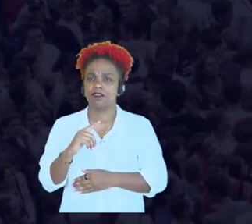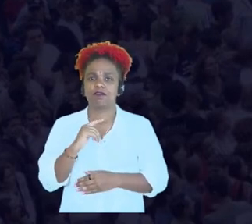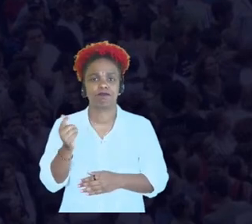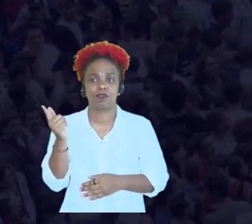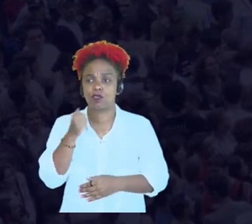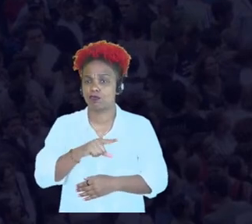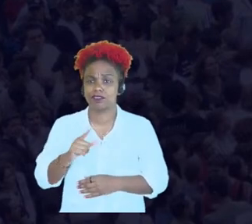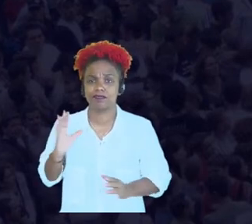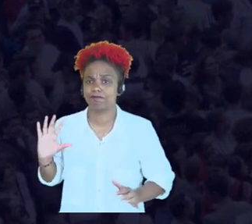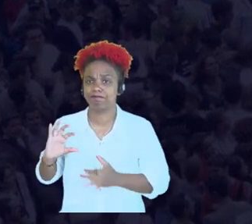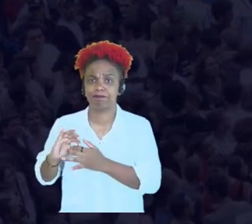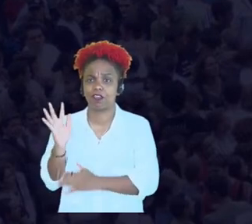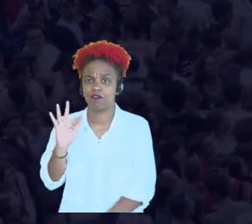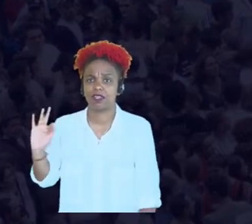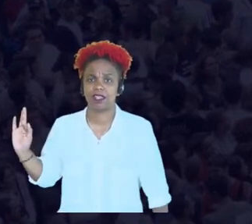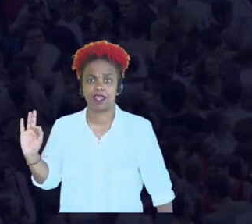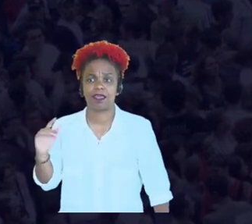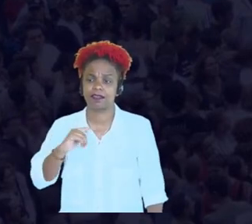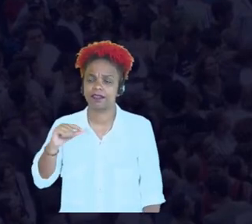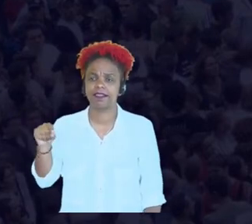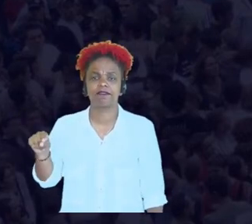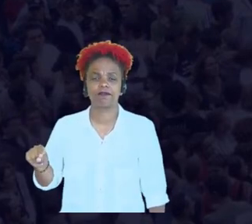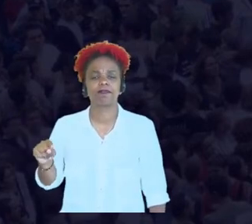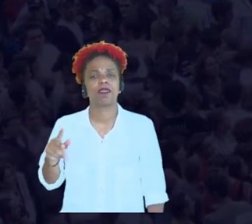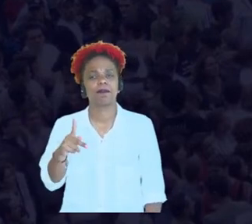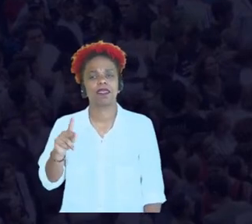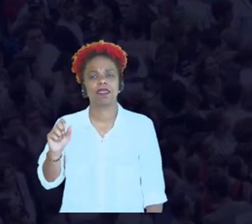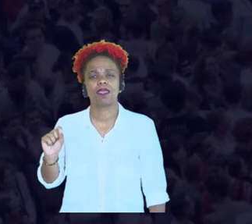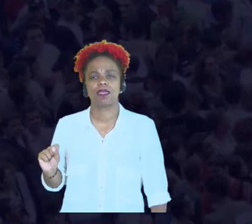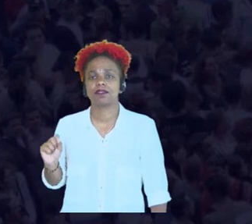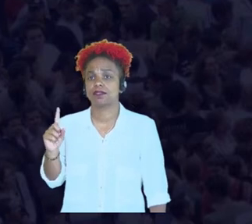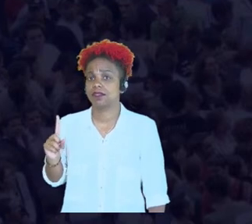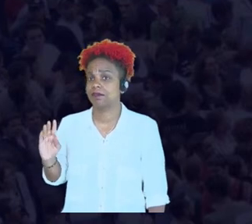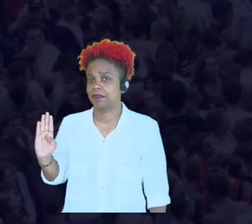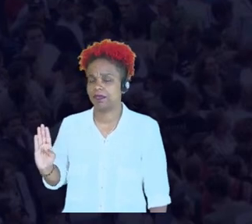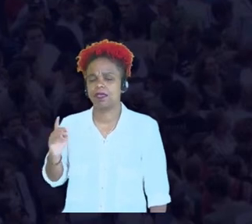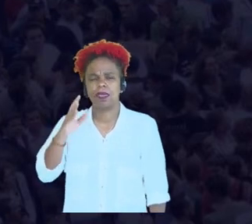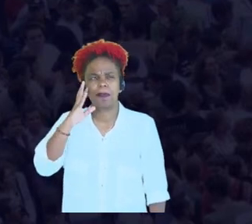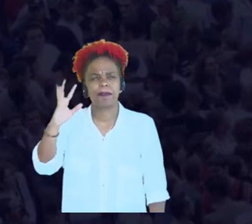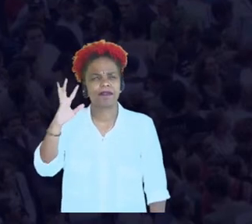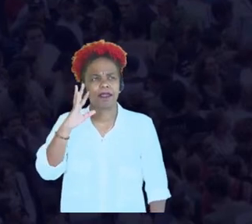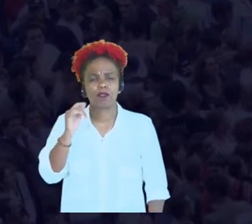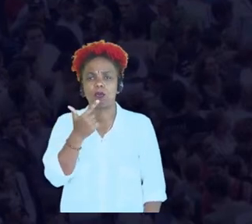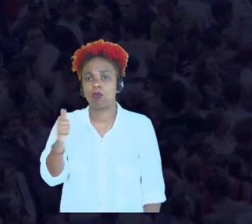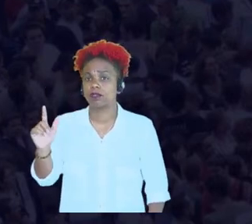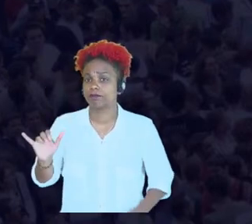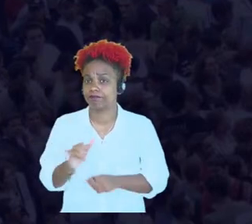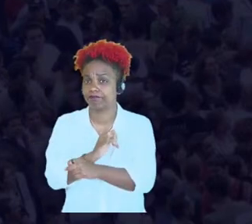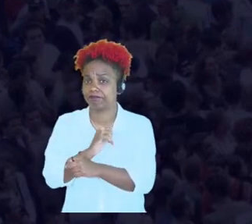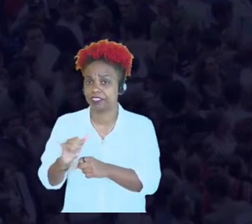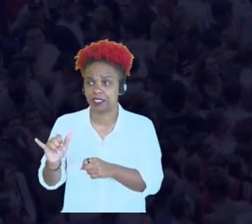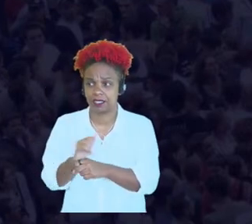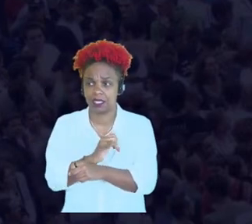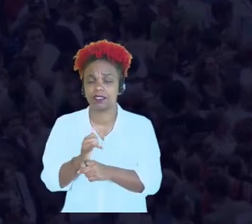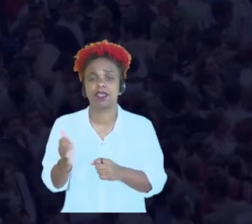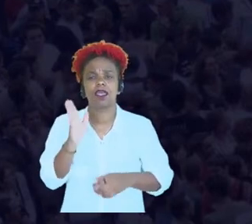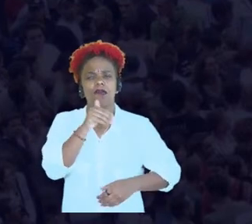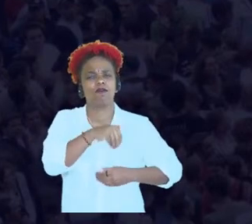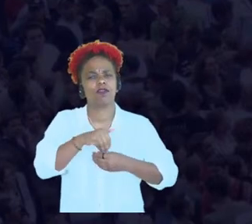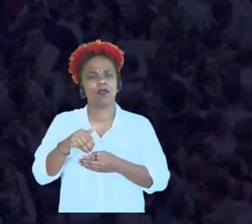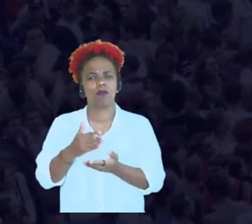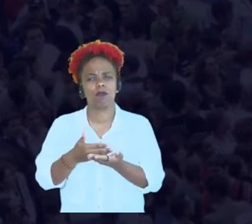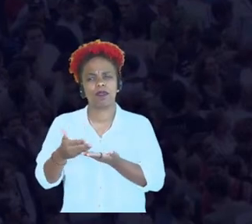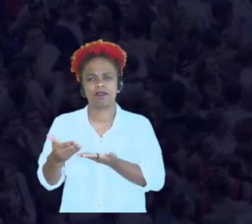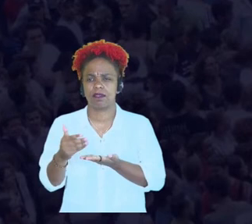federar. PSDB e PSB precisavam ter pensado numa outra estratégia. As eleições, elas